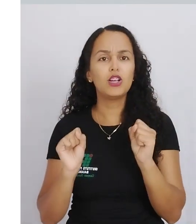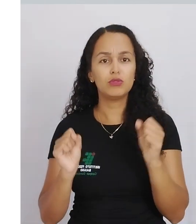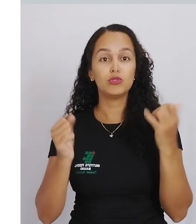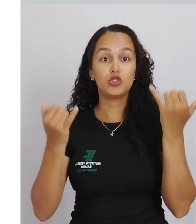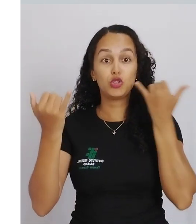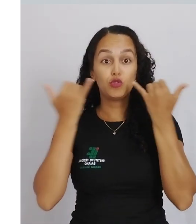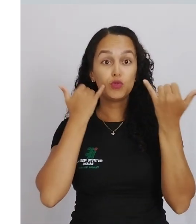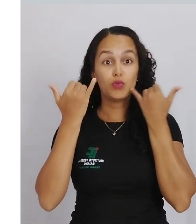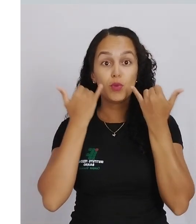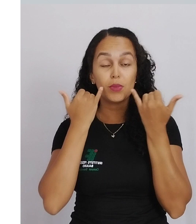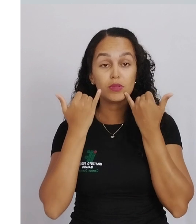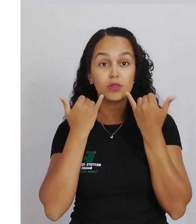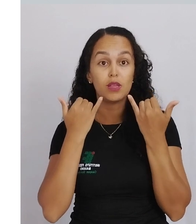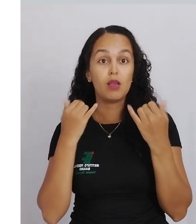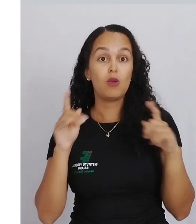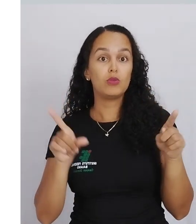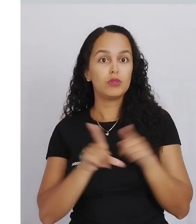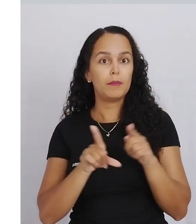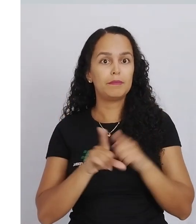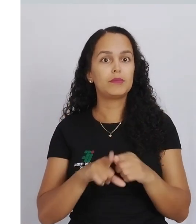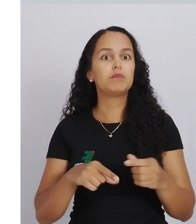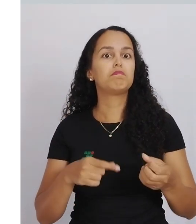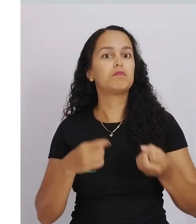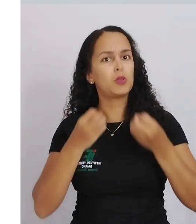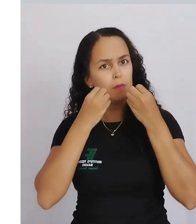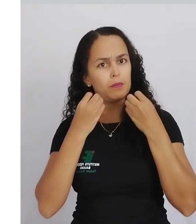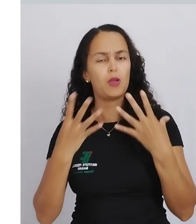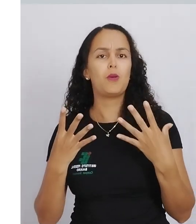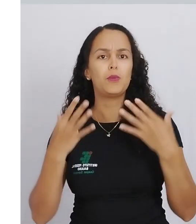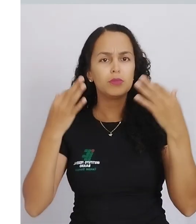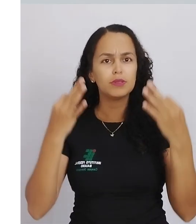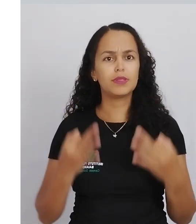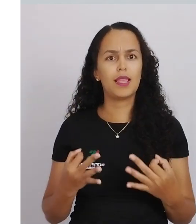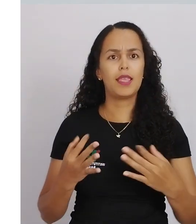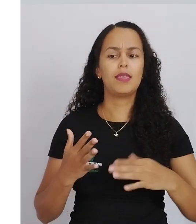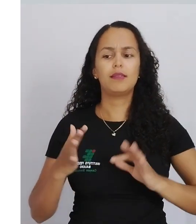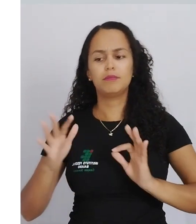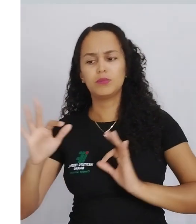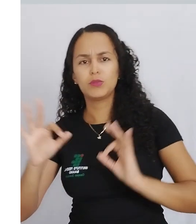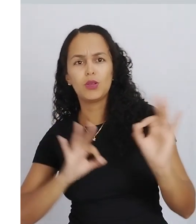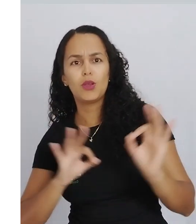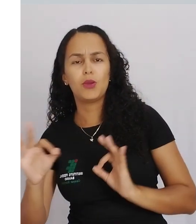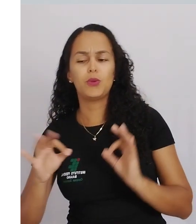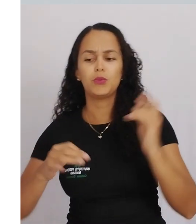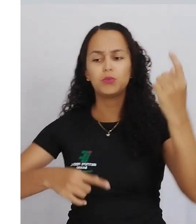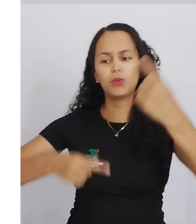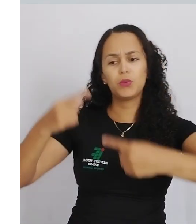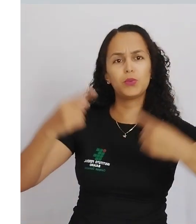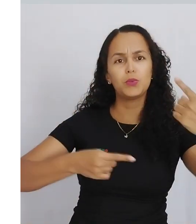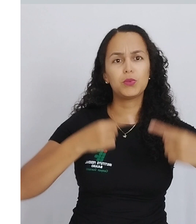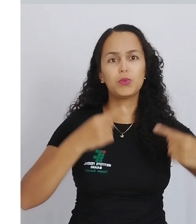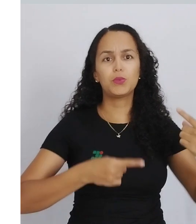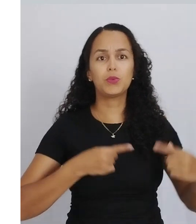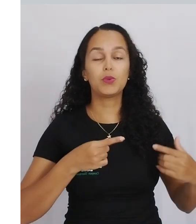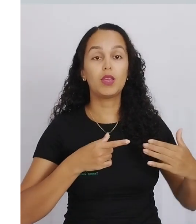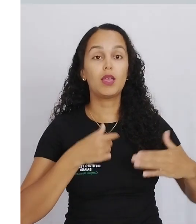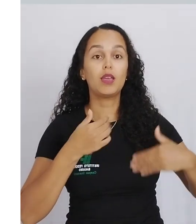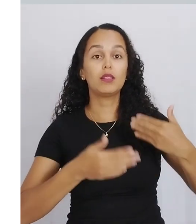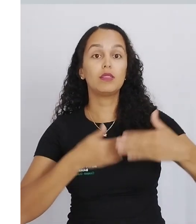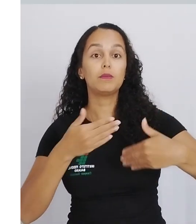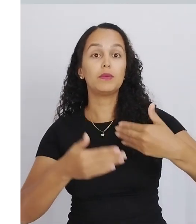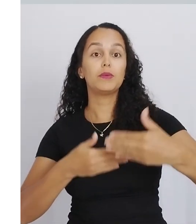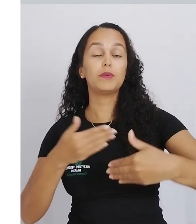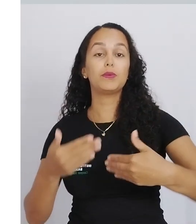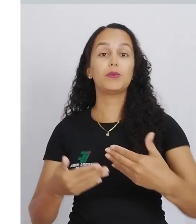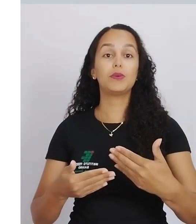de informações tão bem construído e tão bem assim elaborado,